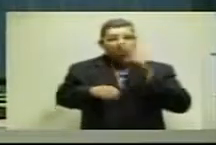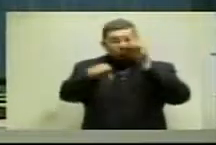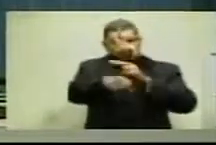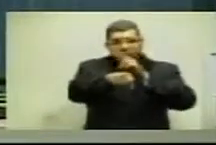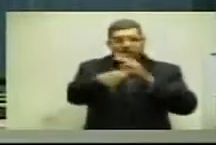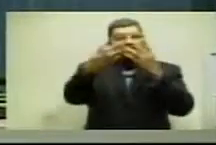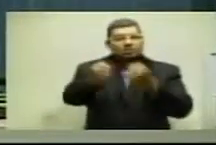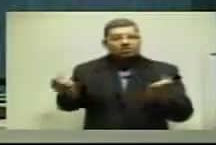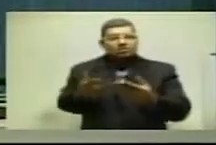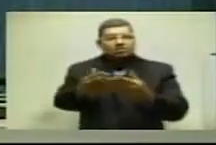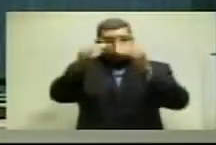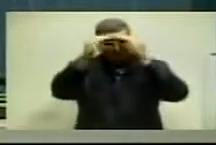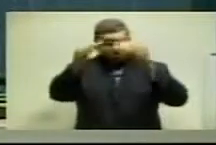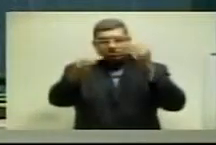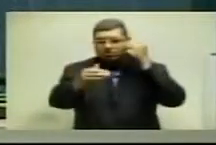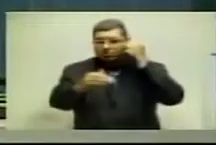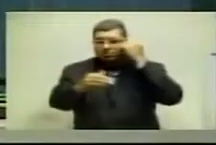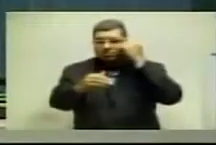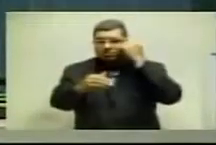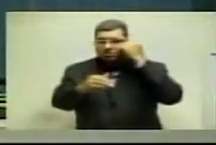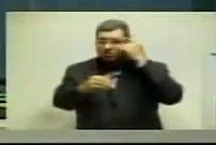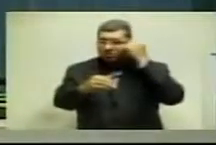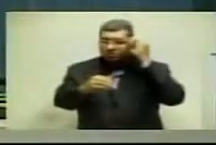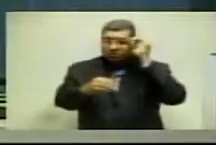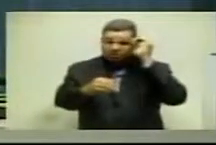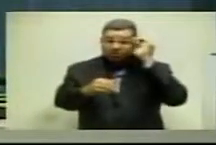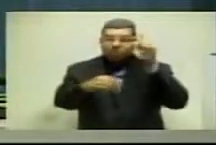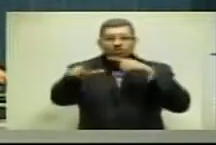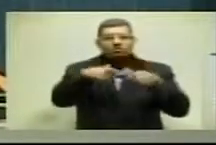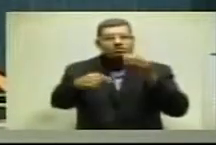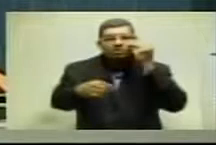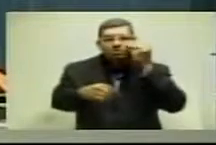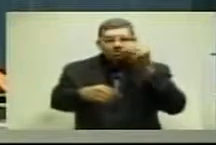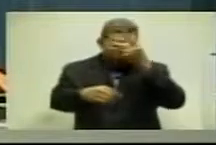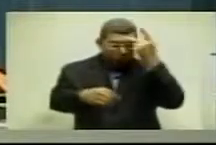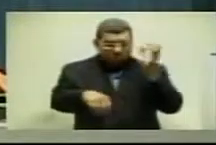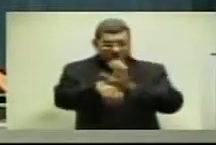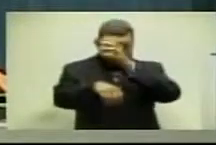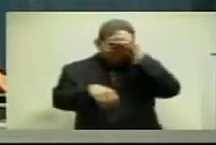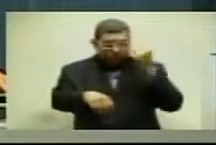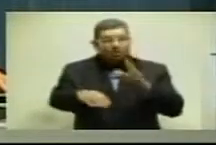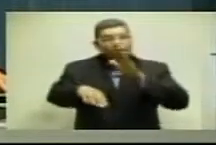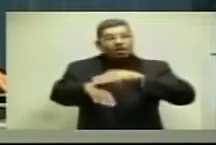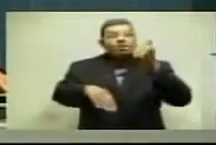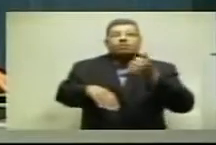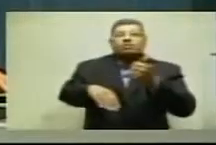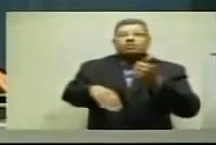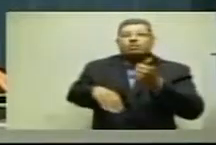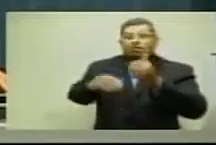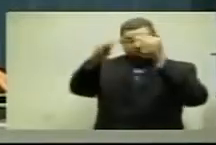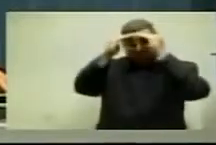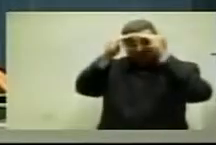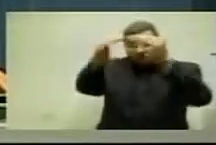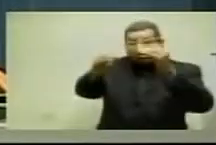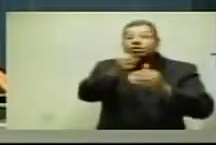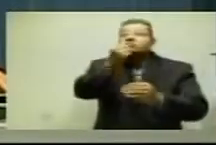vigilância permanente, de atenção permanente contra esses ataques aos interesses do povo do Amazonas. E mais, alertar